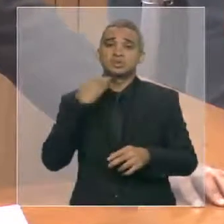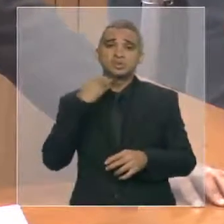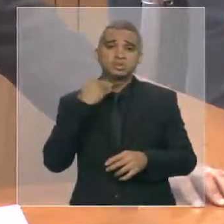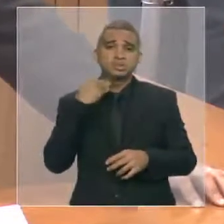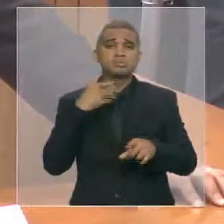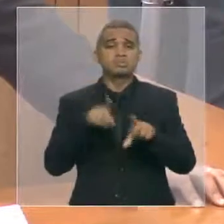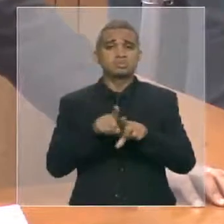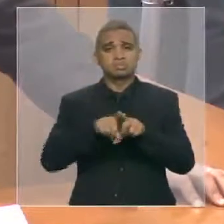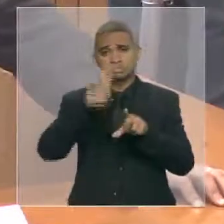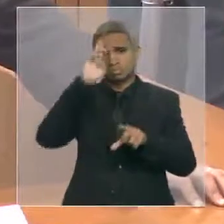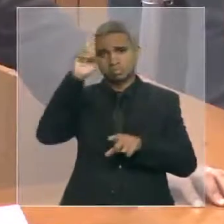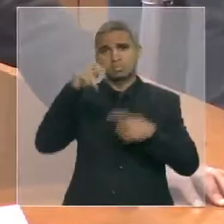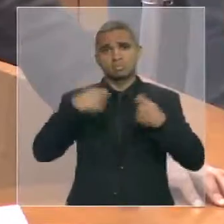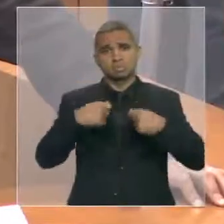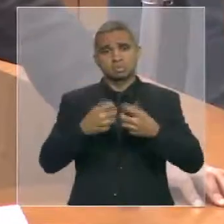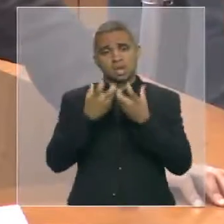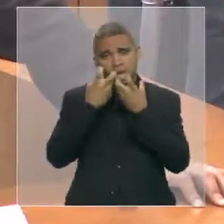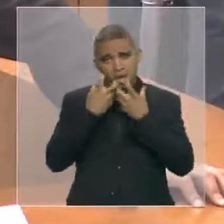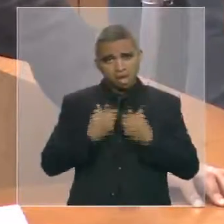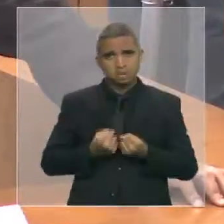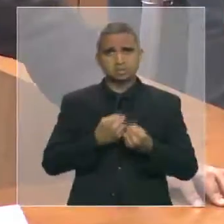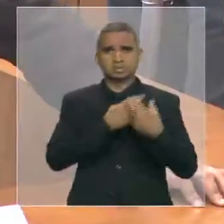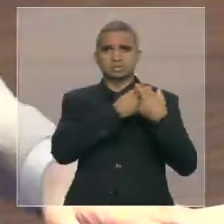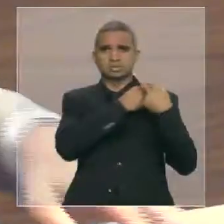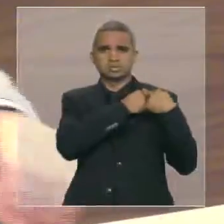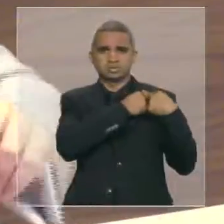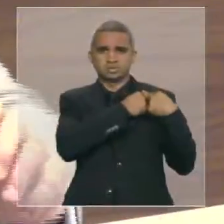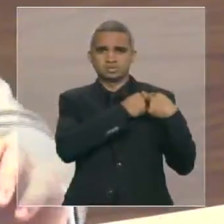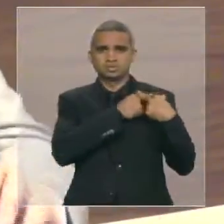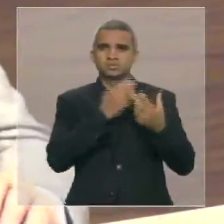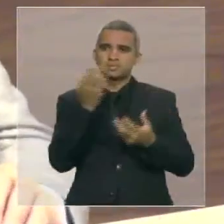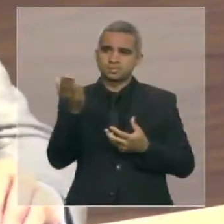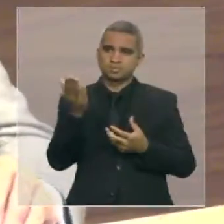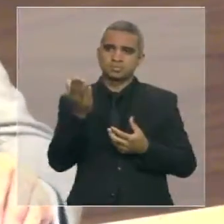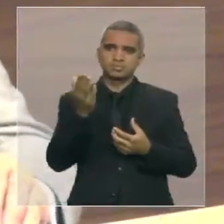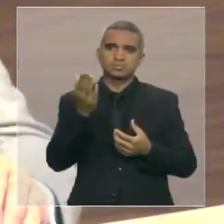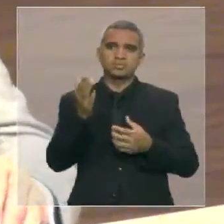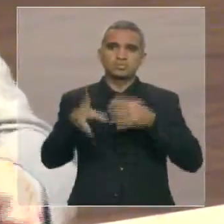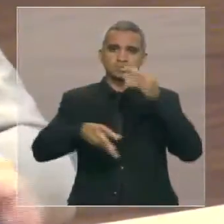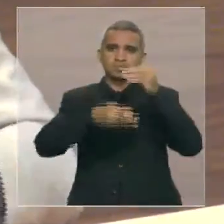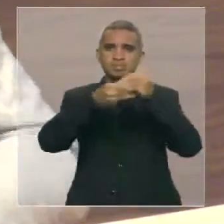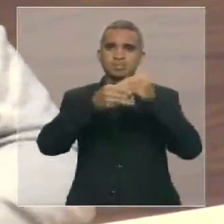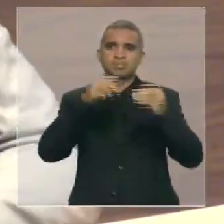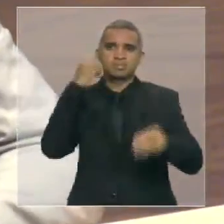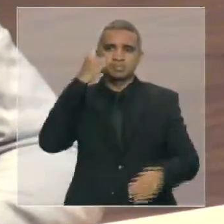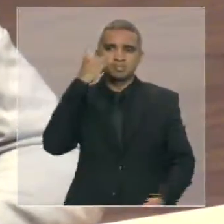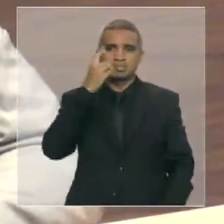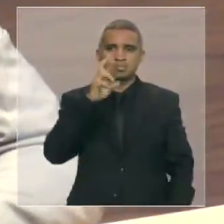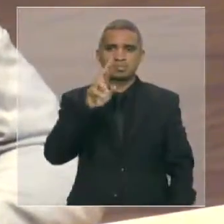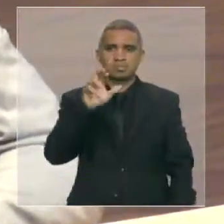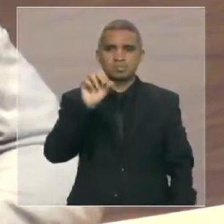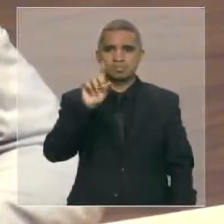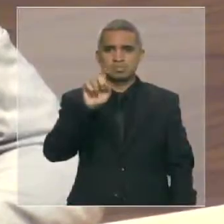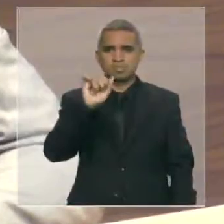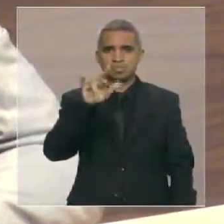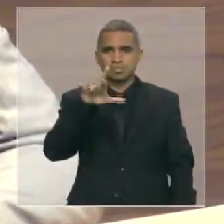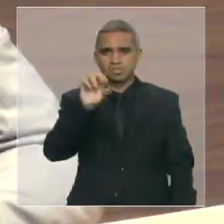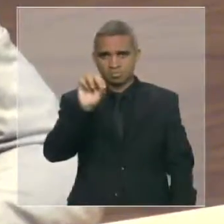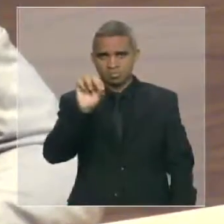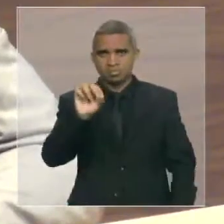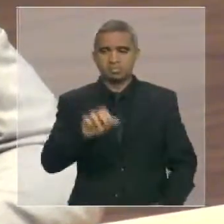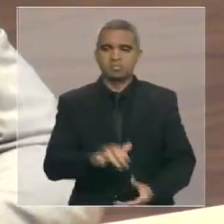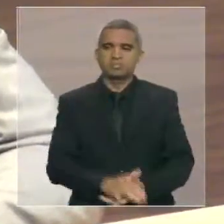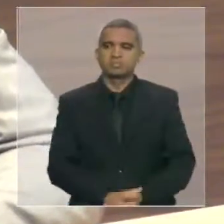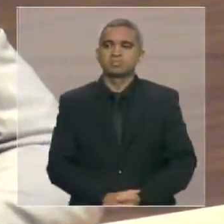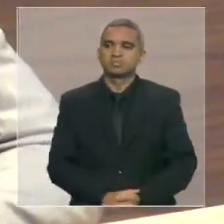responsabilidades. Eu passo a palavra ao deputado Rogério Cafeteira. Deputado, queria lhe parabenizar pelo seu discurso e dizer que esse